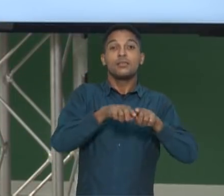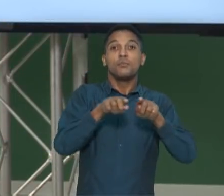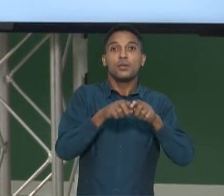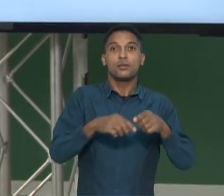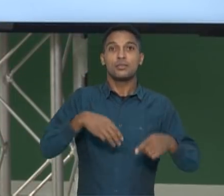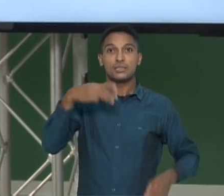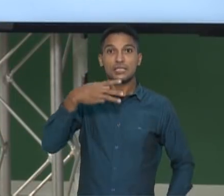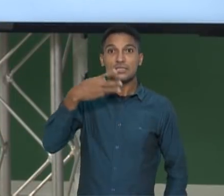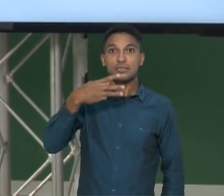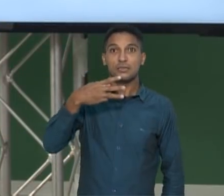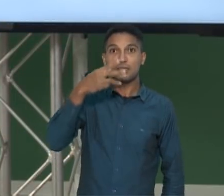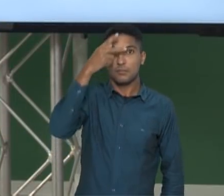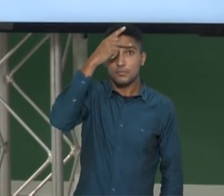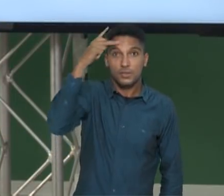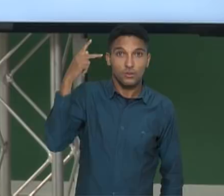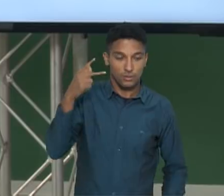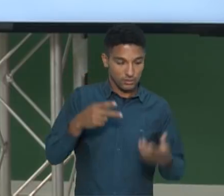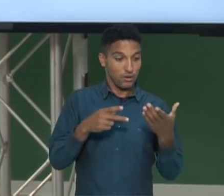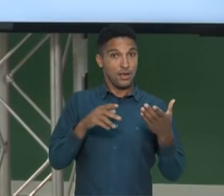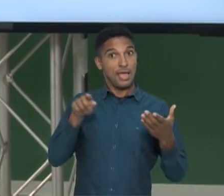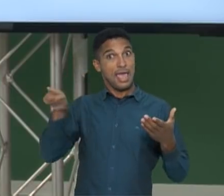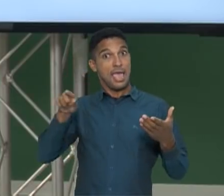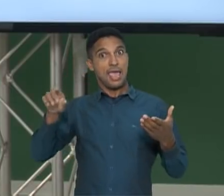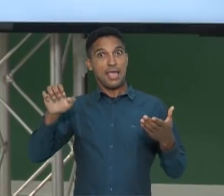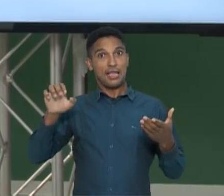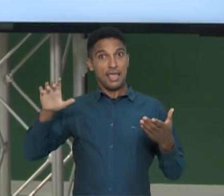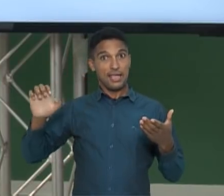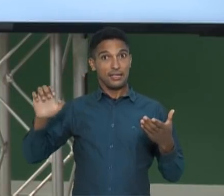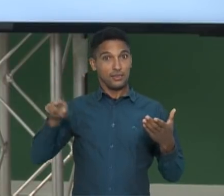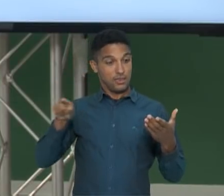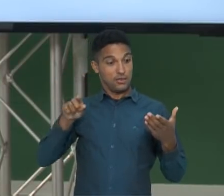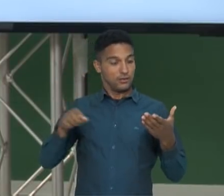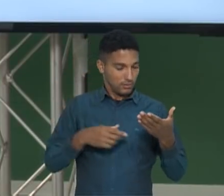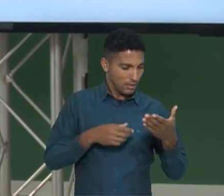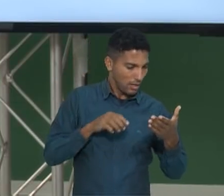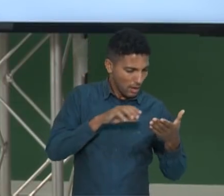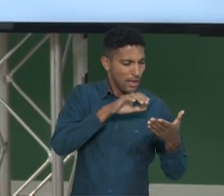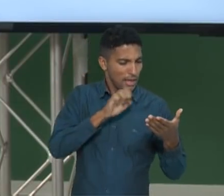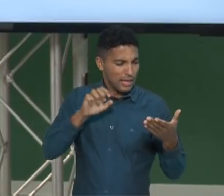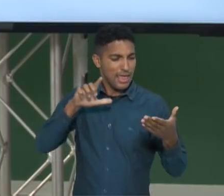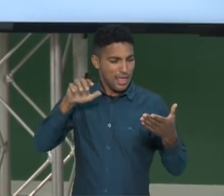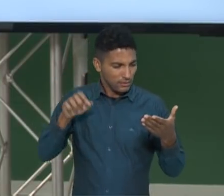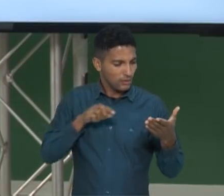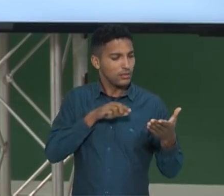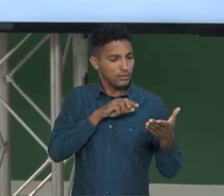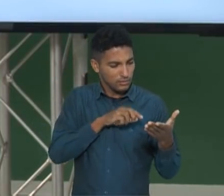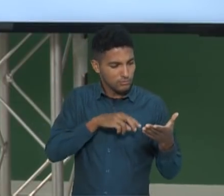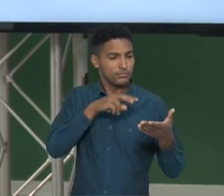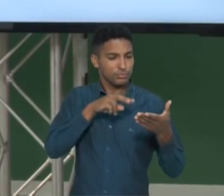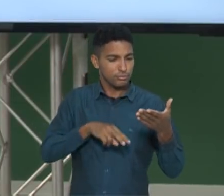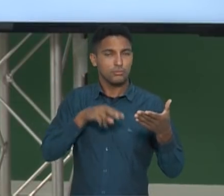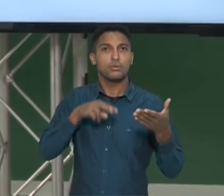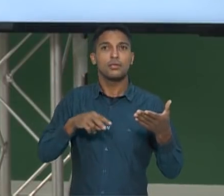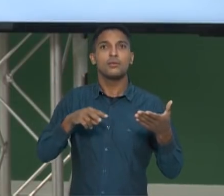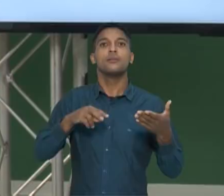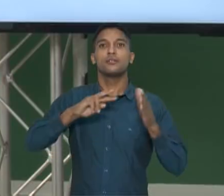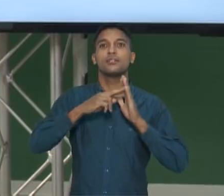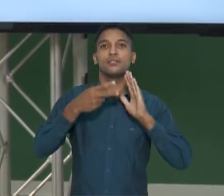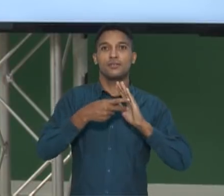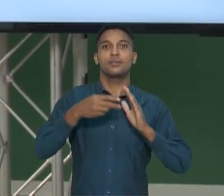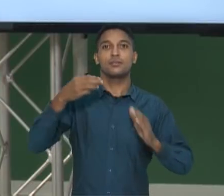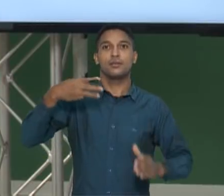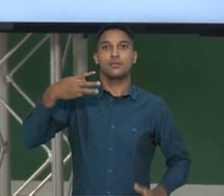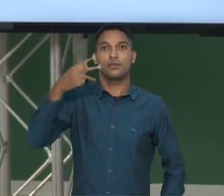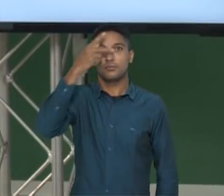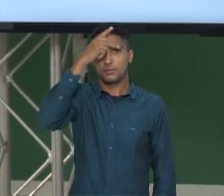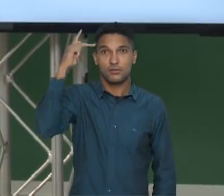pessoa, né? Um pouco disso que a gente vai ver. Então, com relação à estrutura do conto, para a gente retomar dos elementos que compõem aí um